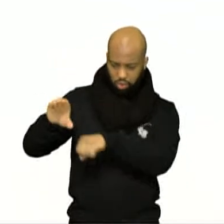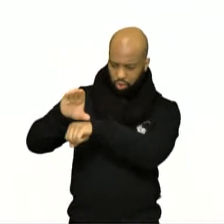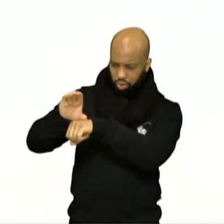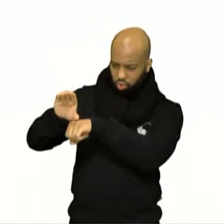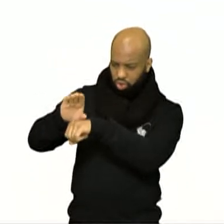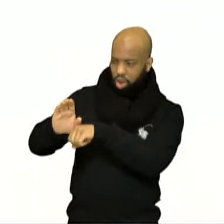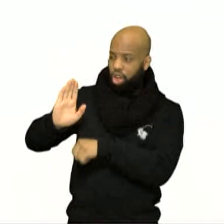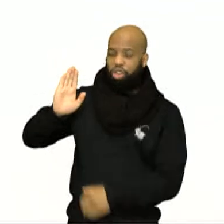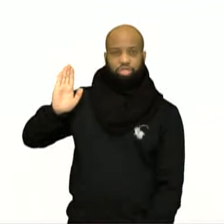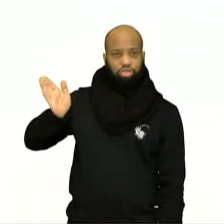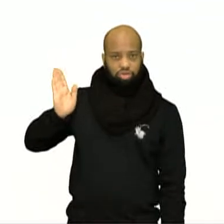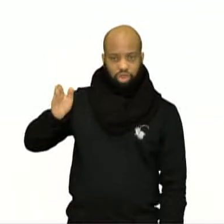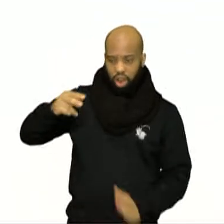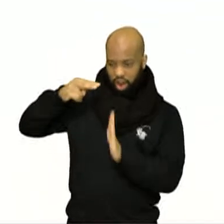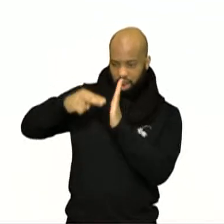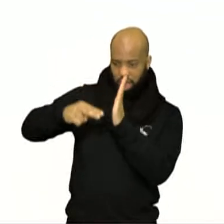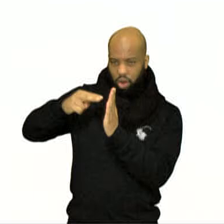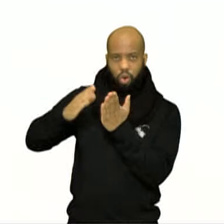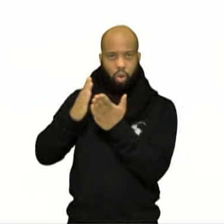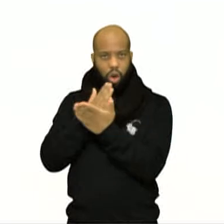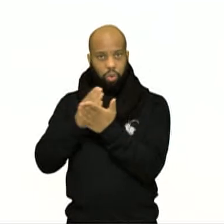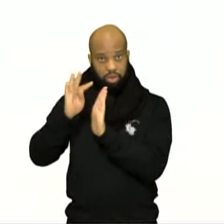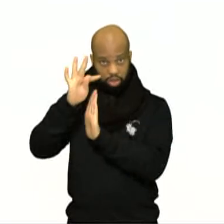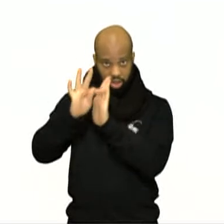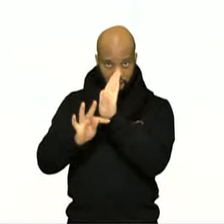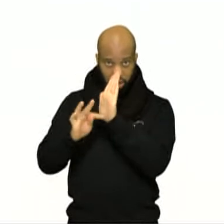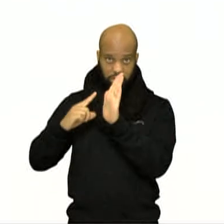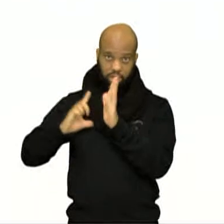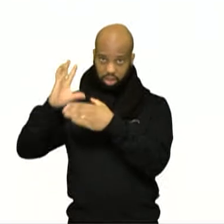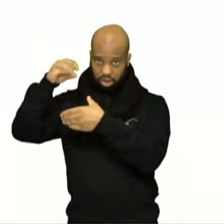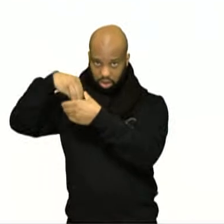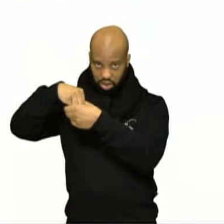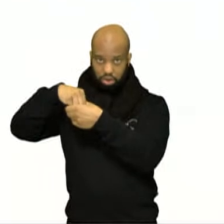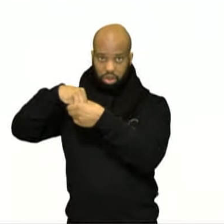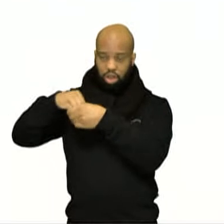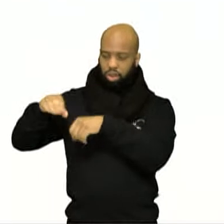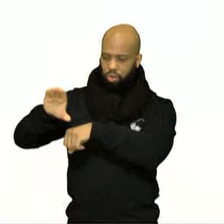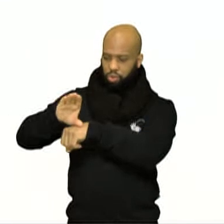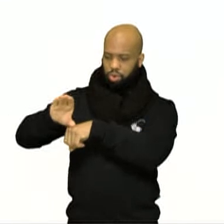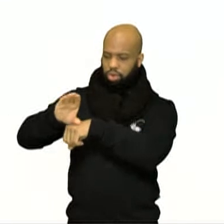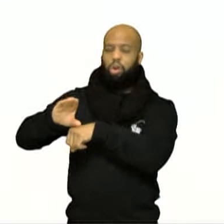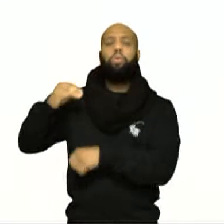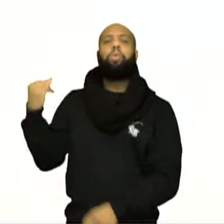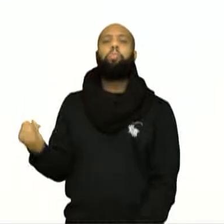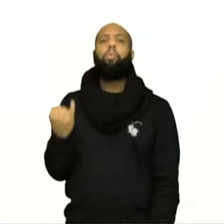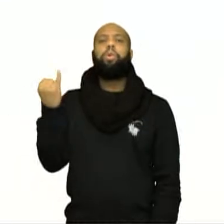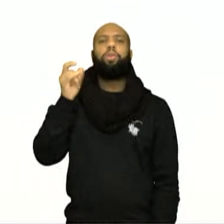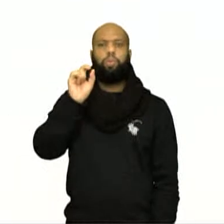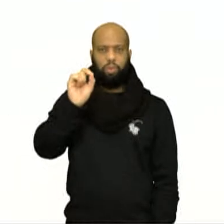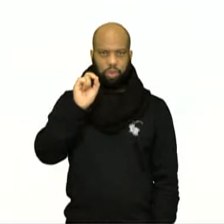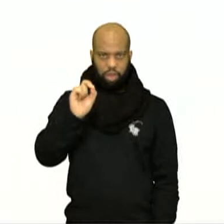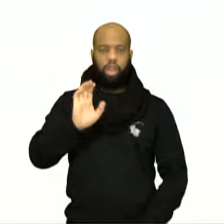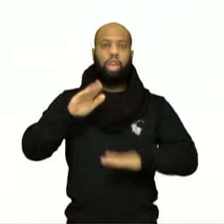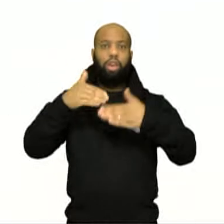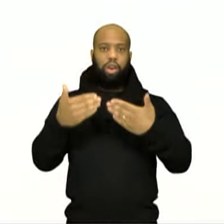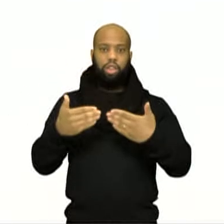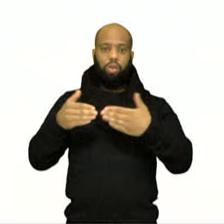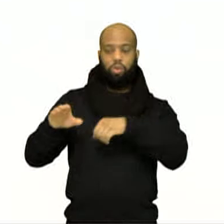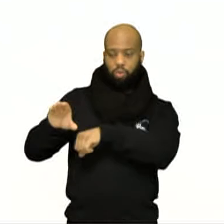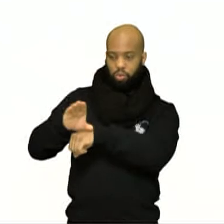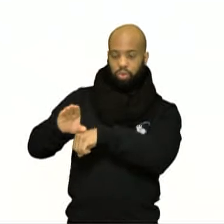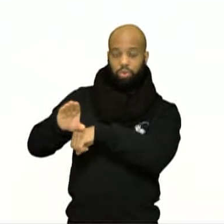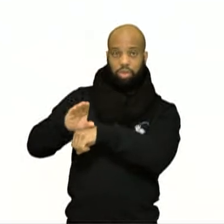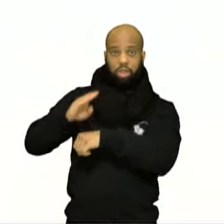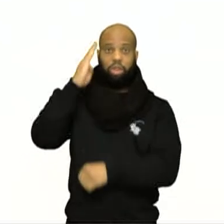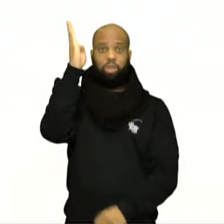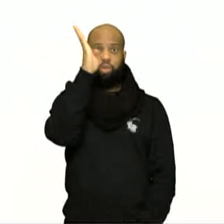algum trecho da Constituição? Qual que é a importância dele? A Constituição da República Federativa do